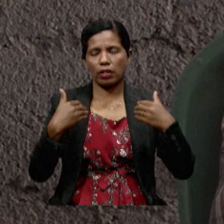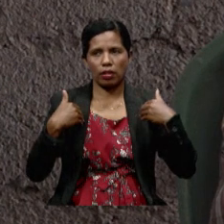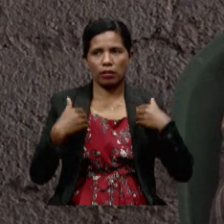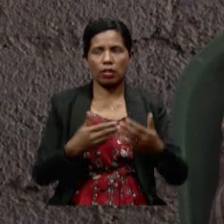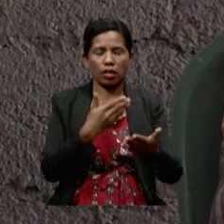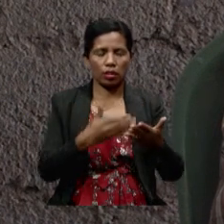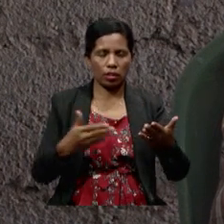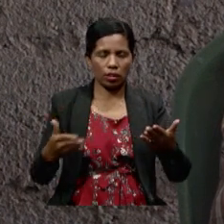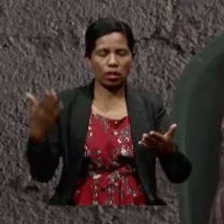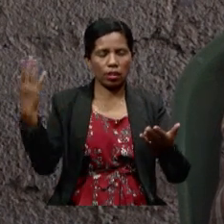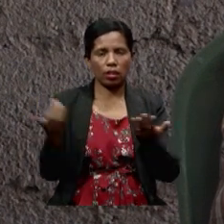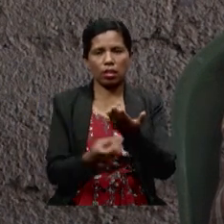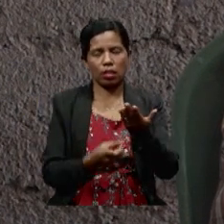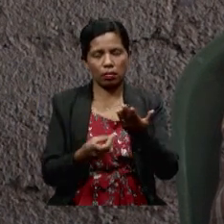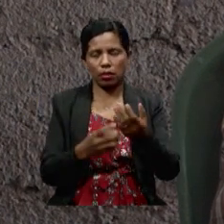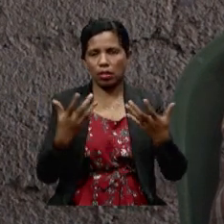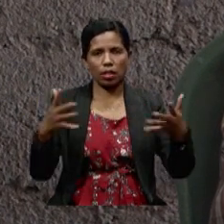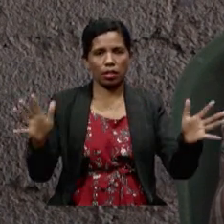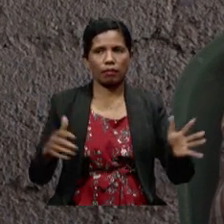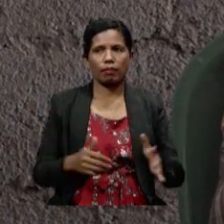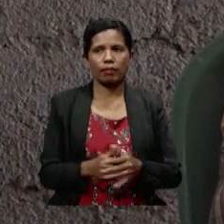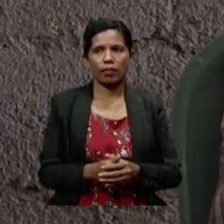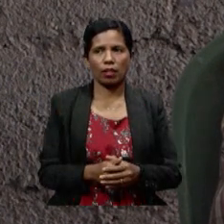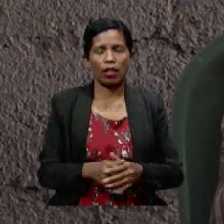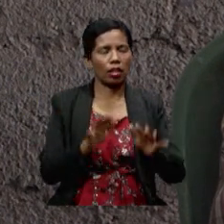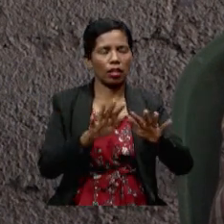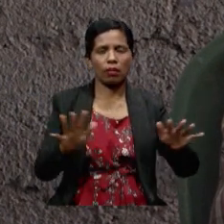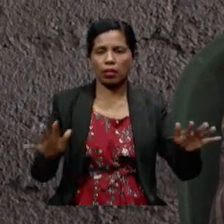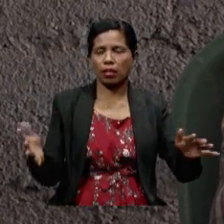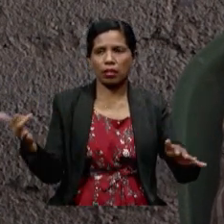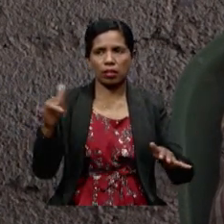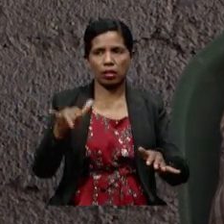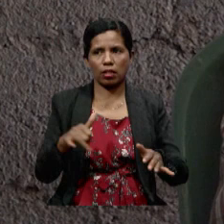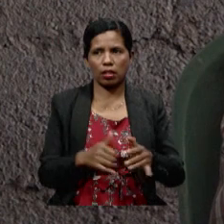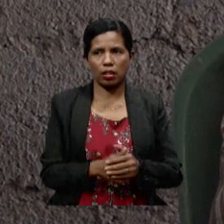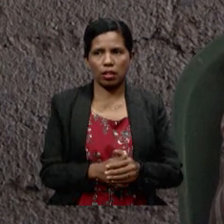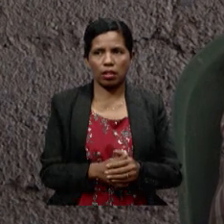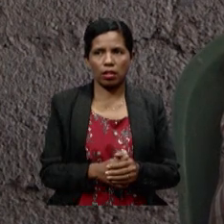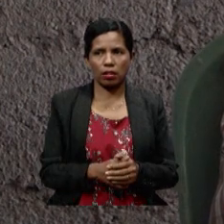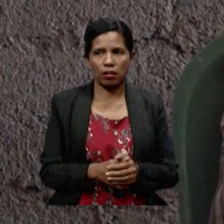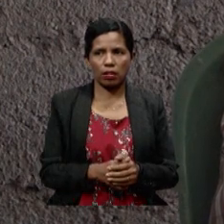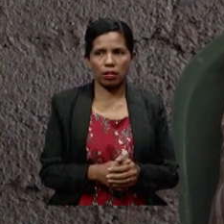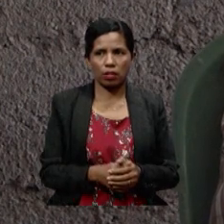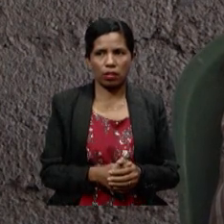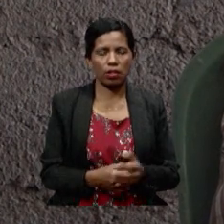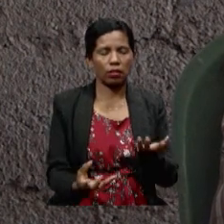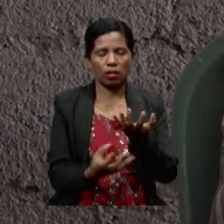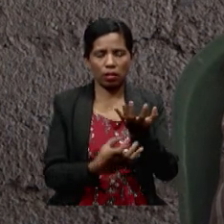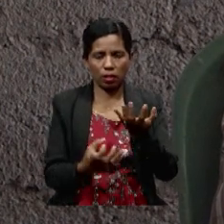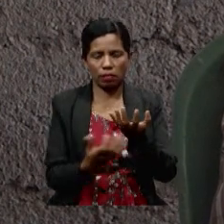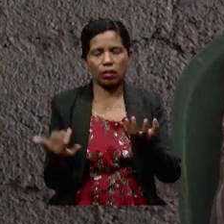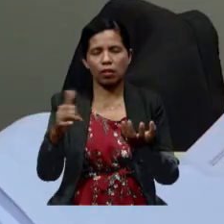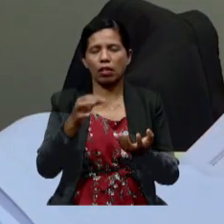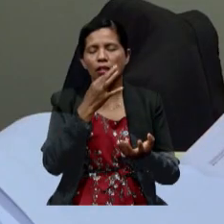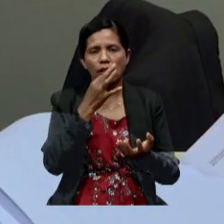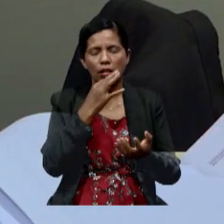Sasan hari saya dapur nian hoto la iha hoto entam la barik sira la atu han sa atu be tim basirahane